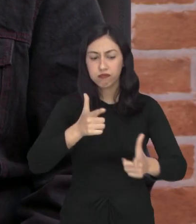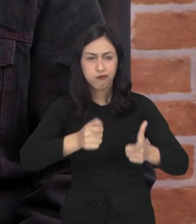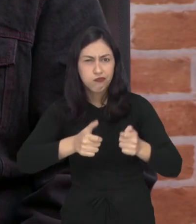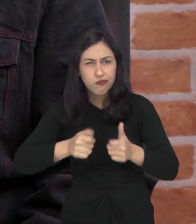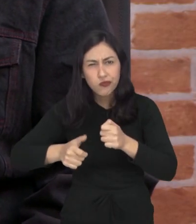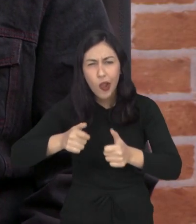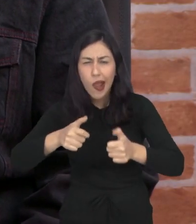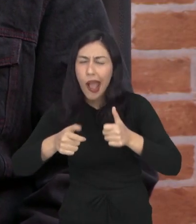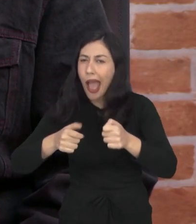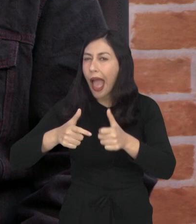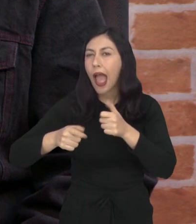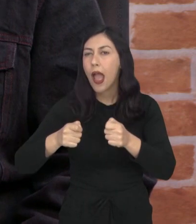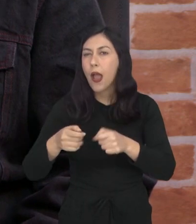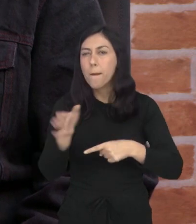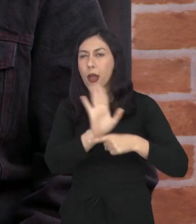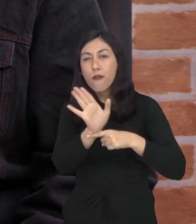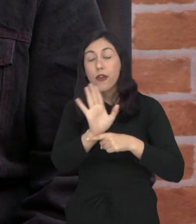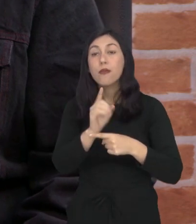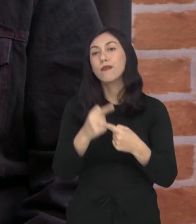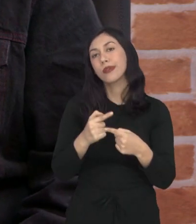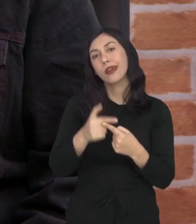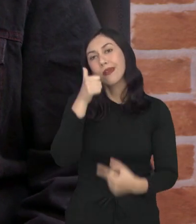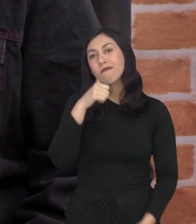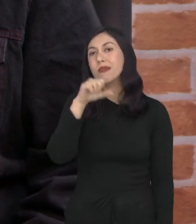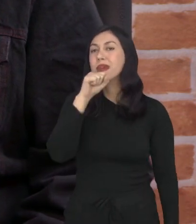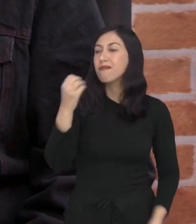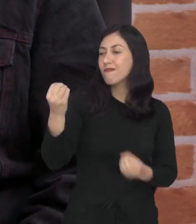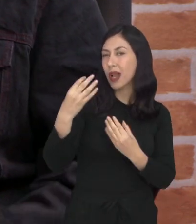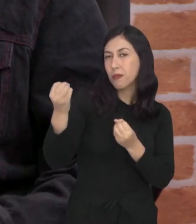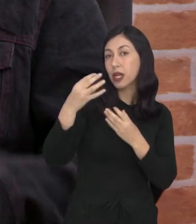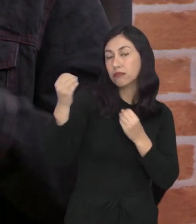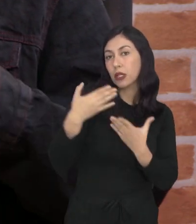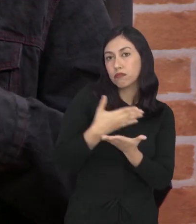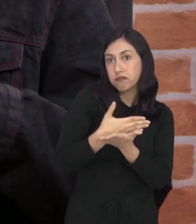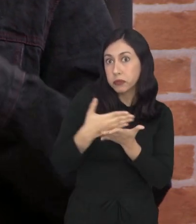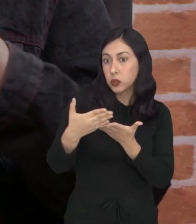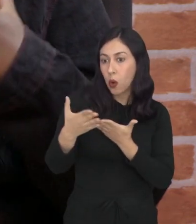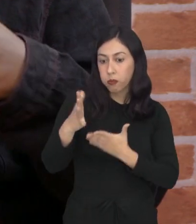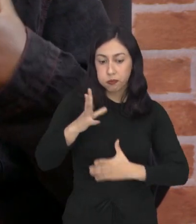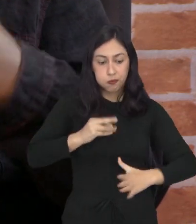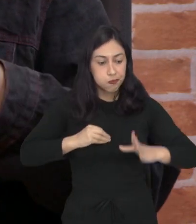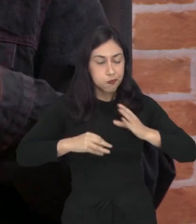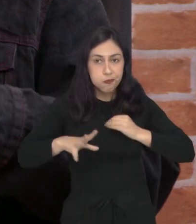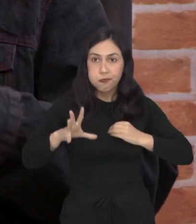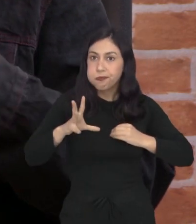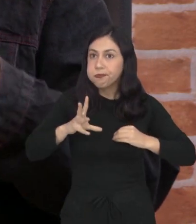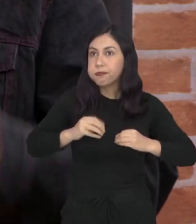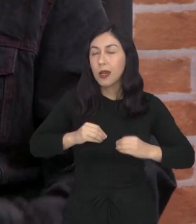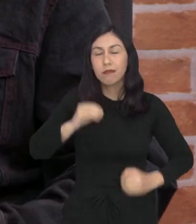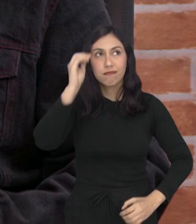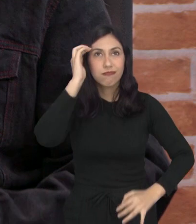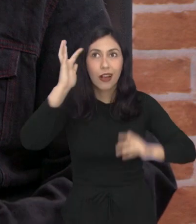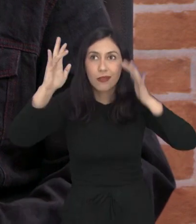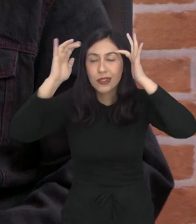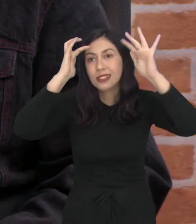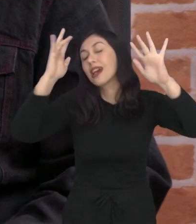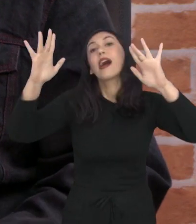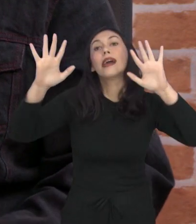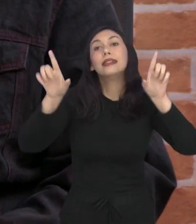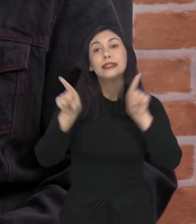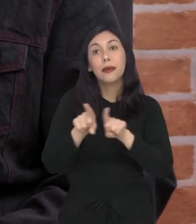muito contato com videogame, muito contato com filmes, por causa da minha mãe mesmo. Então isso foi entrando assim, muito assim em mim, sempre gostei muito dessa parte